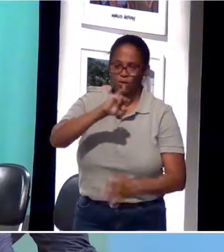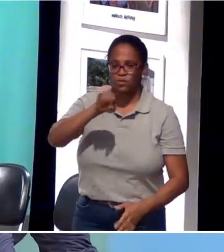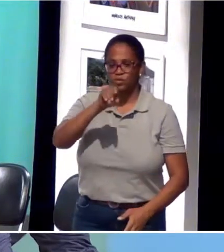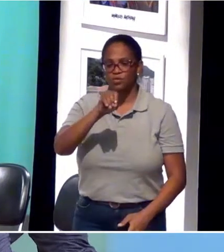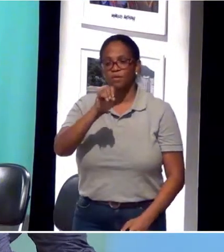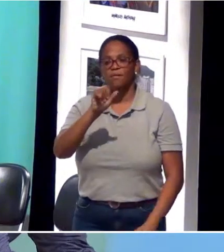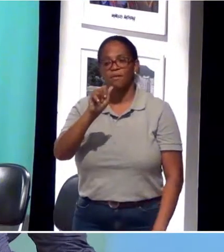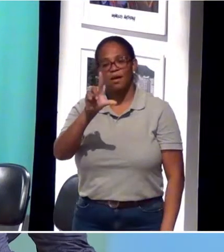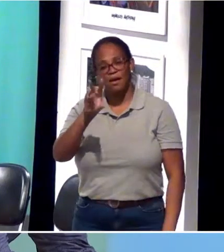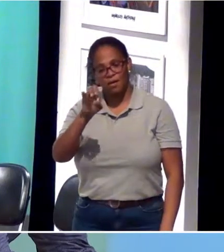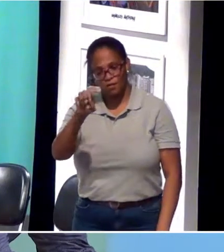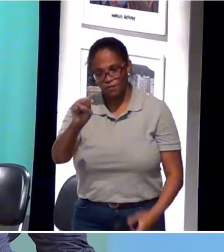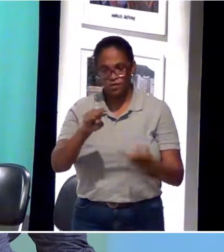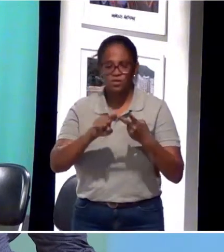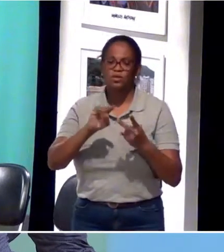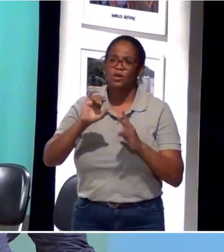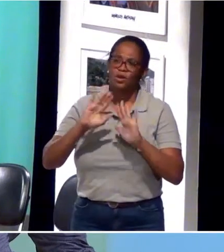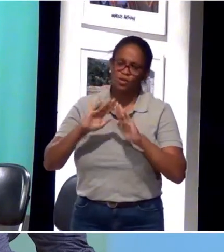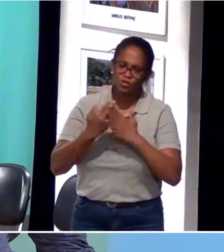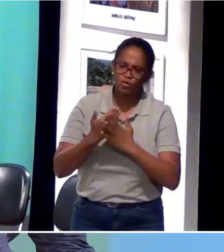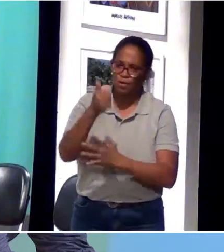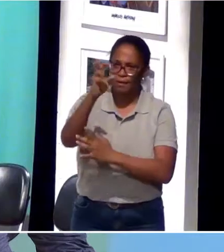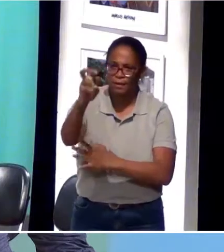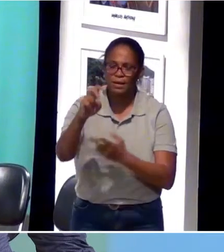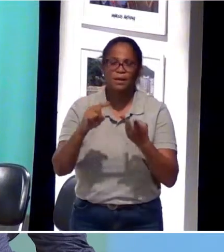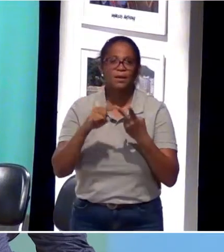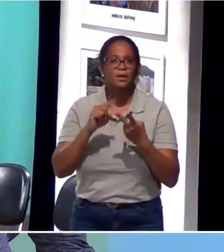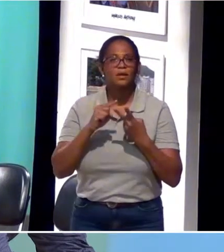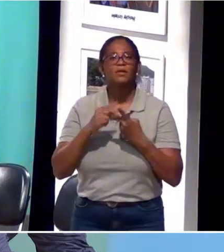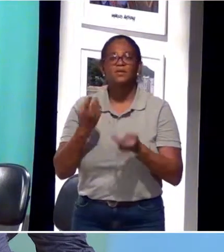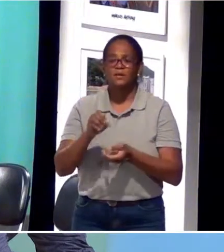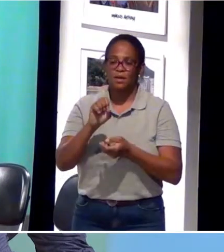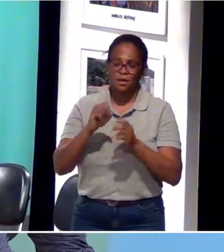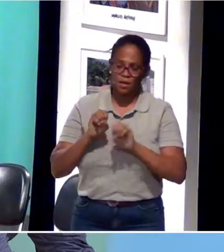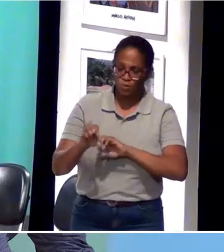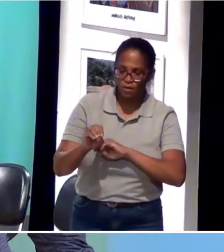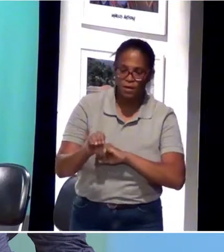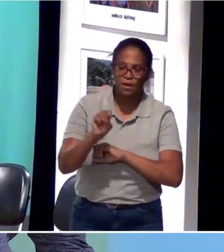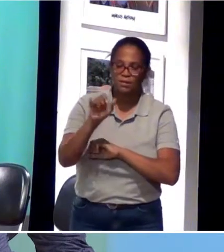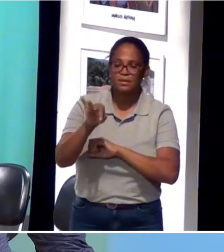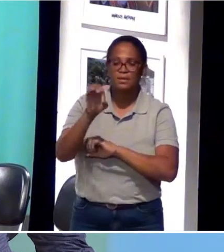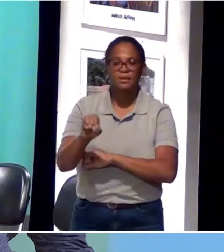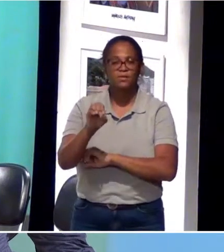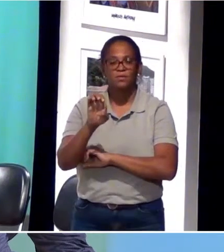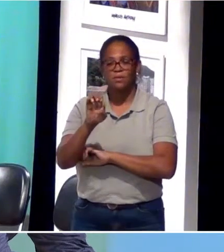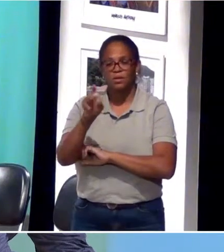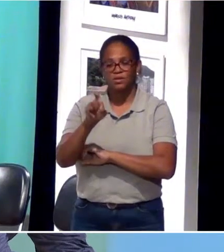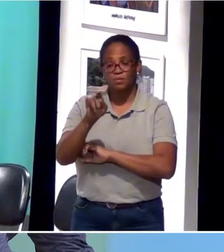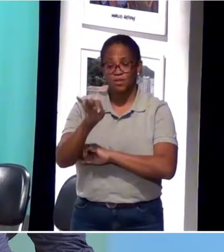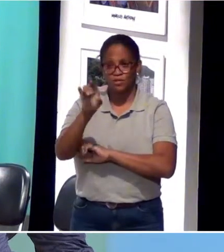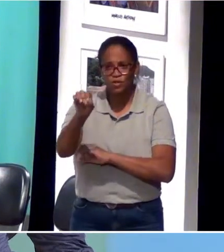Padre Severino, Escola 15, Educandário Santo Expedito, Educandário Santos Dumont, que